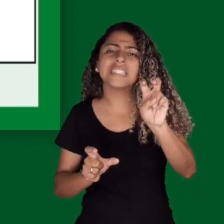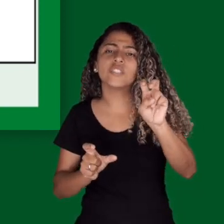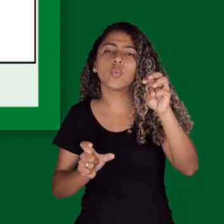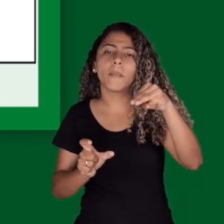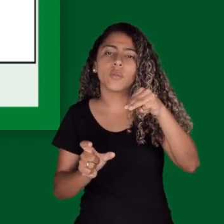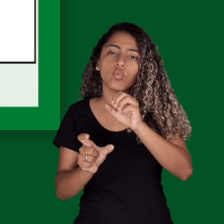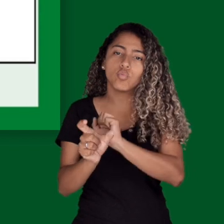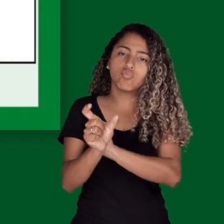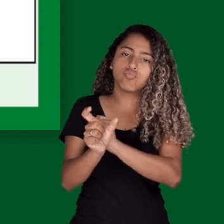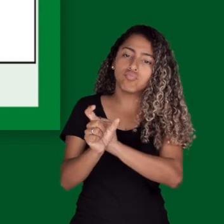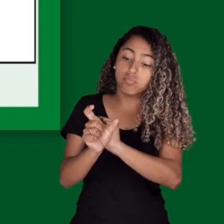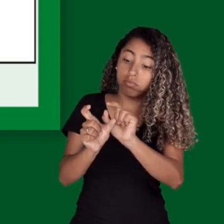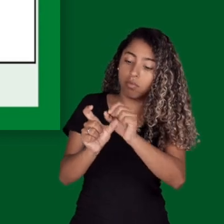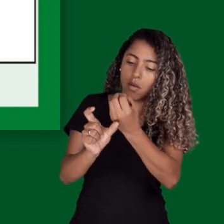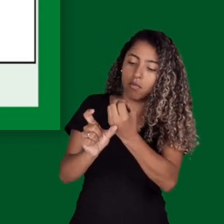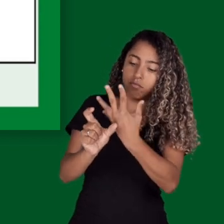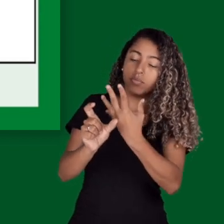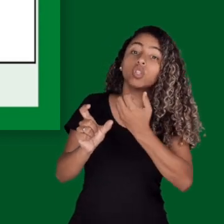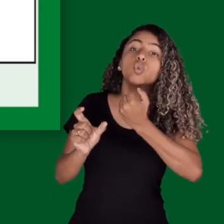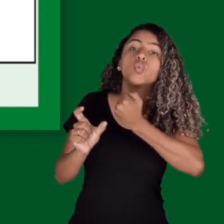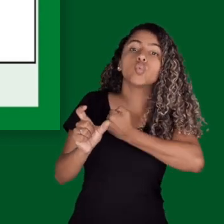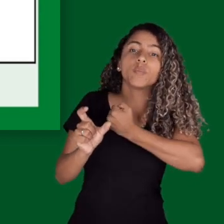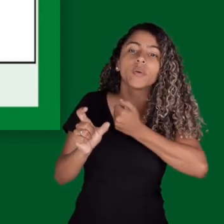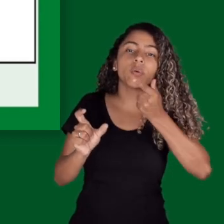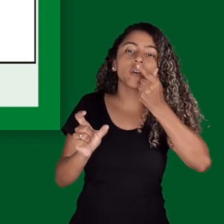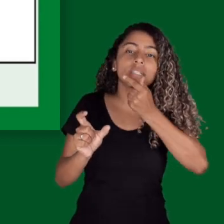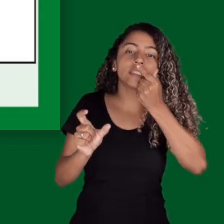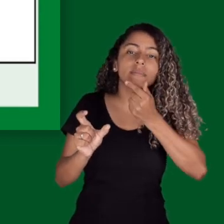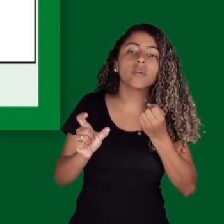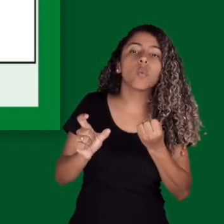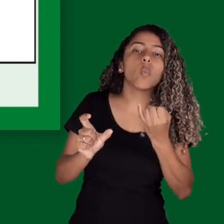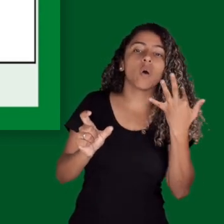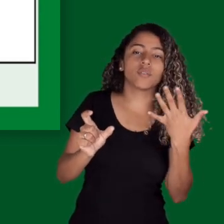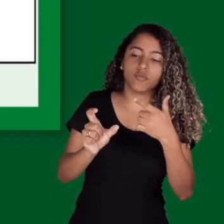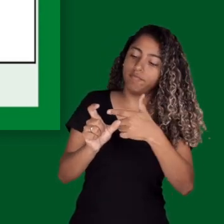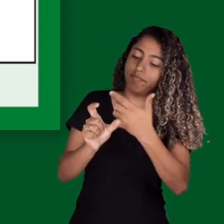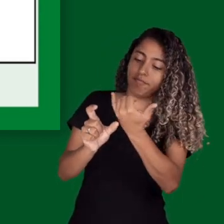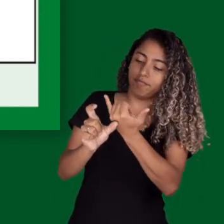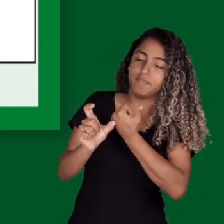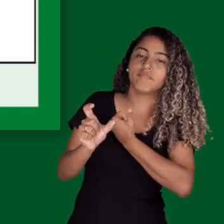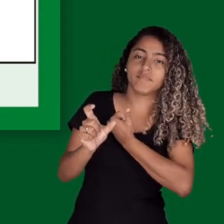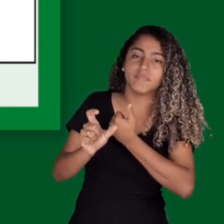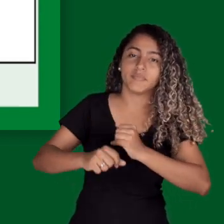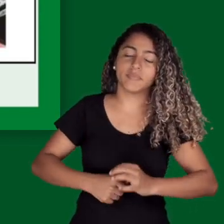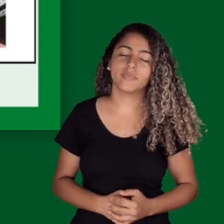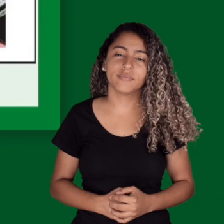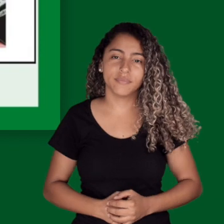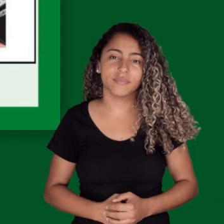minutos, ele vai dar o valor dessa glicemia em termos de número.